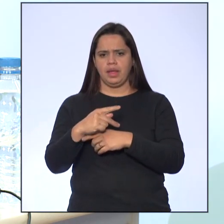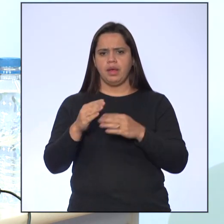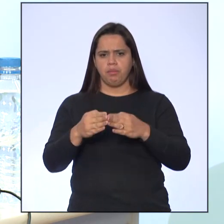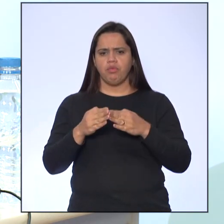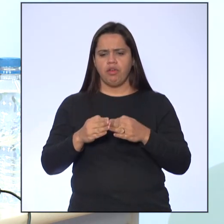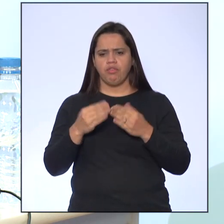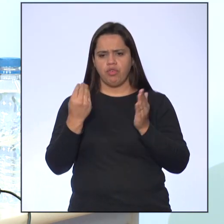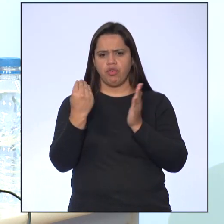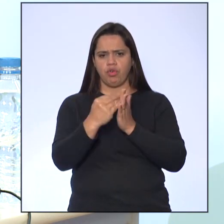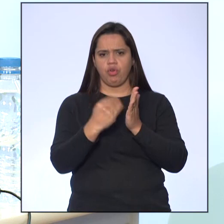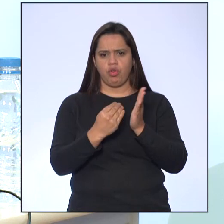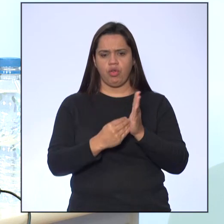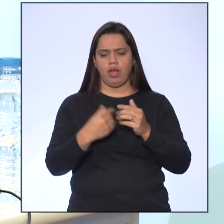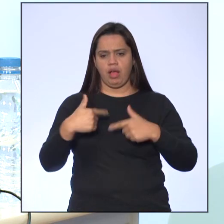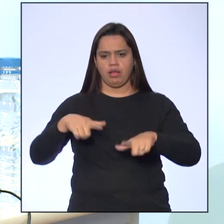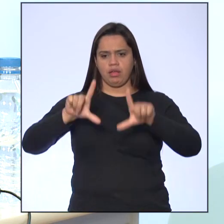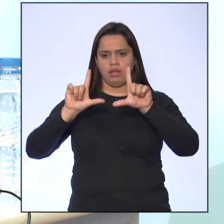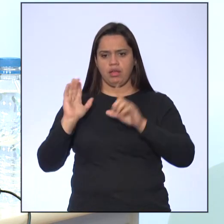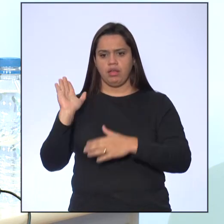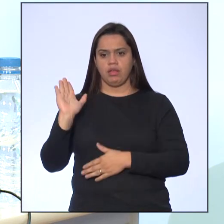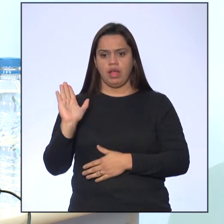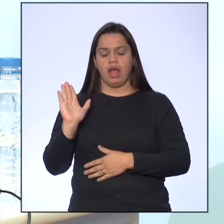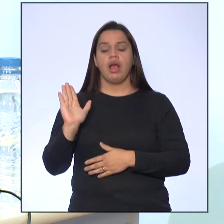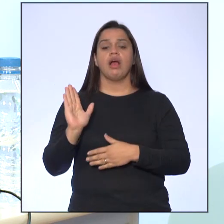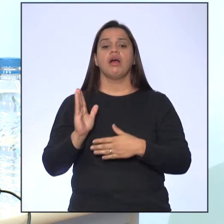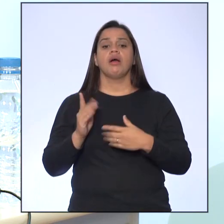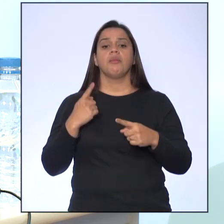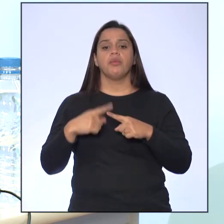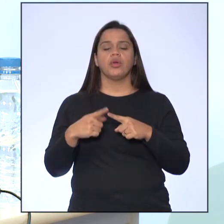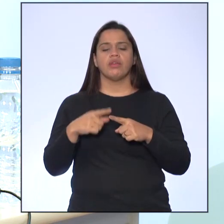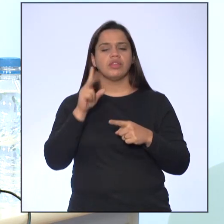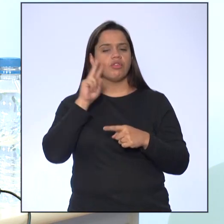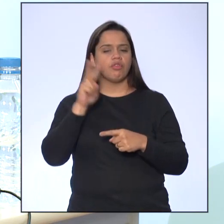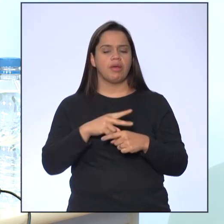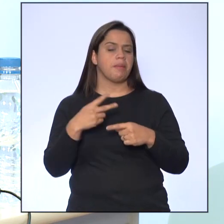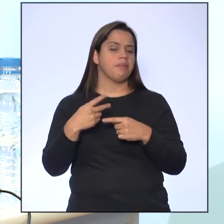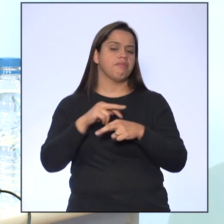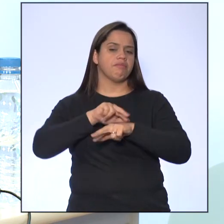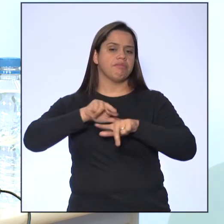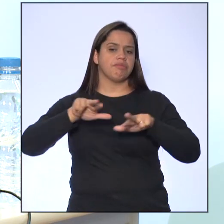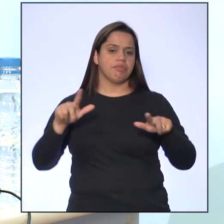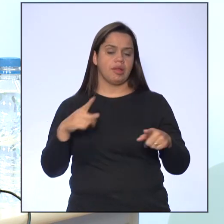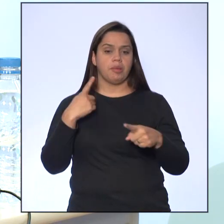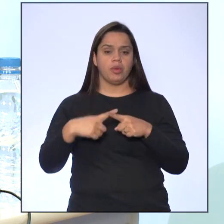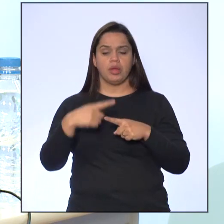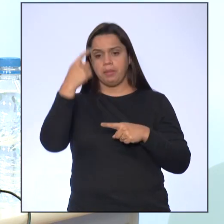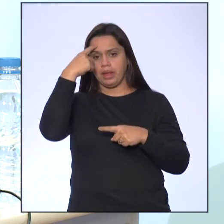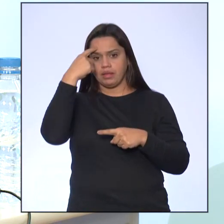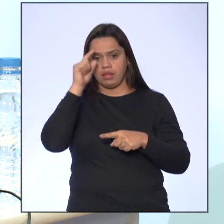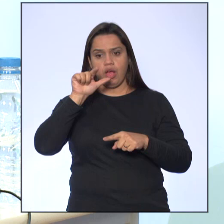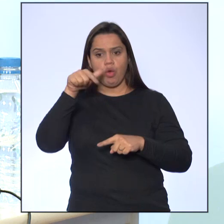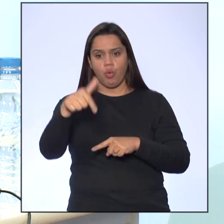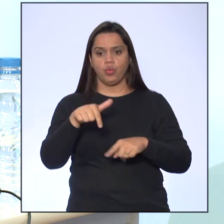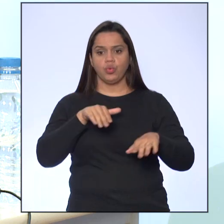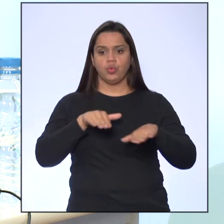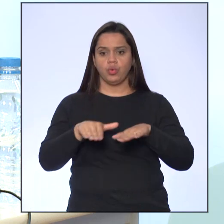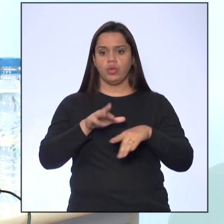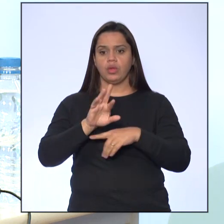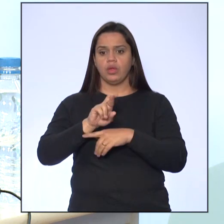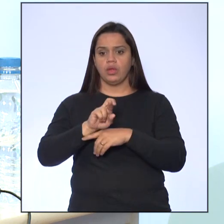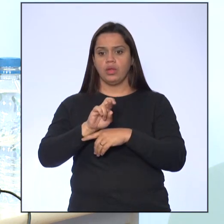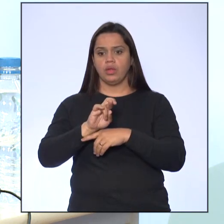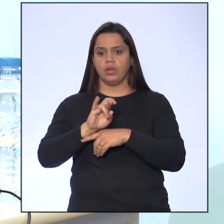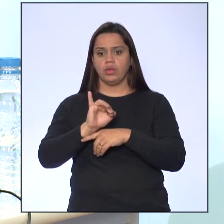quatro palavrinhas. Vai sair bastante coisa. Eu acho bacana a gente pensar em outros ritmos, outras melodias, outros